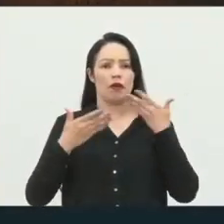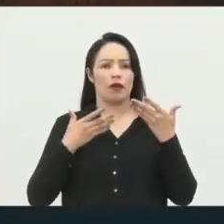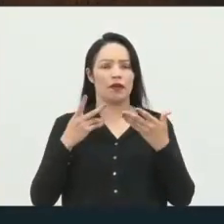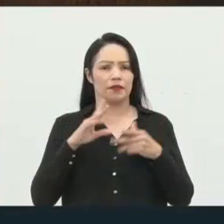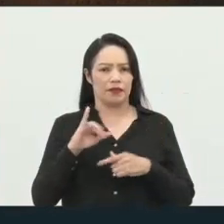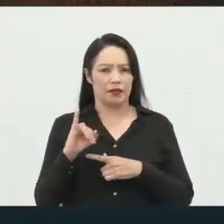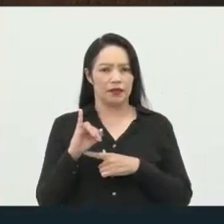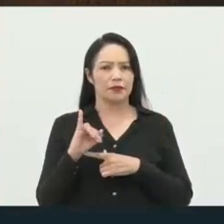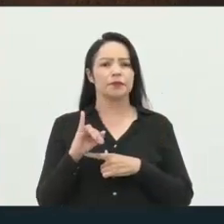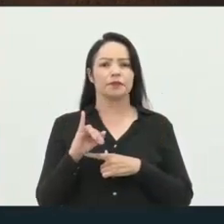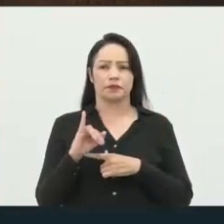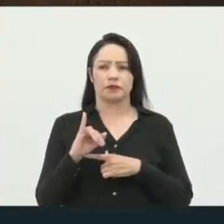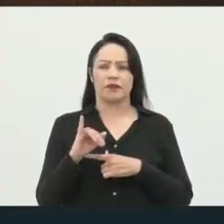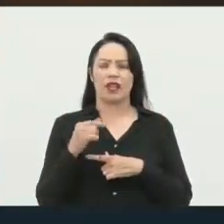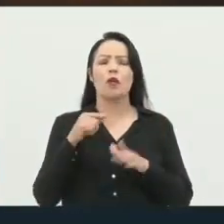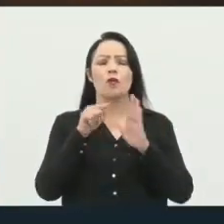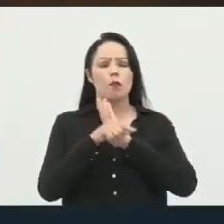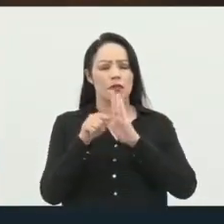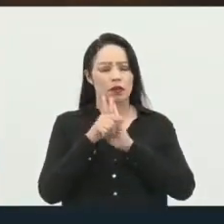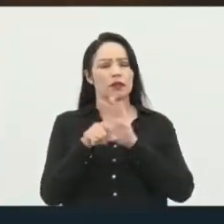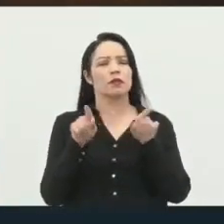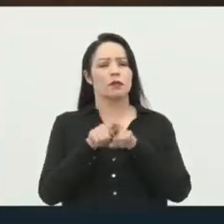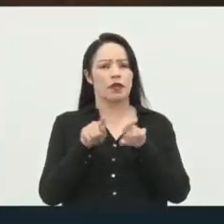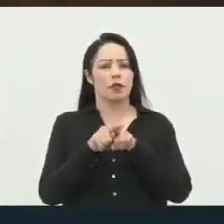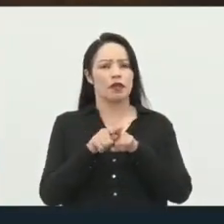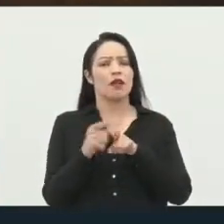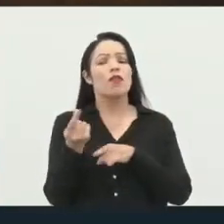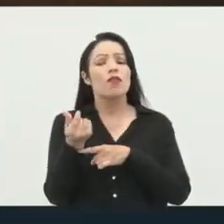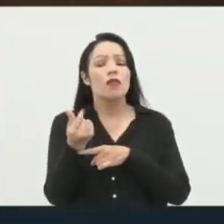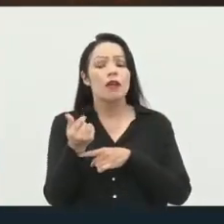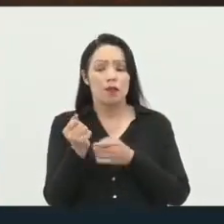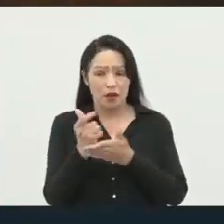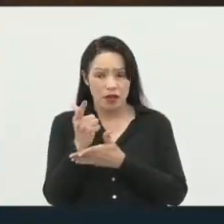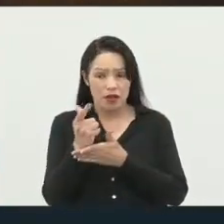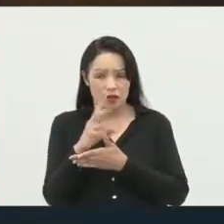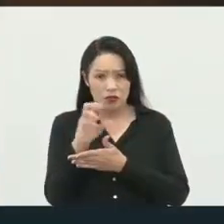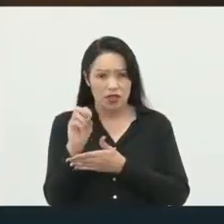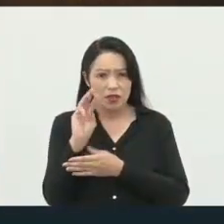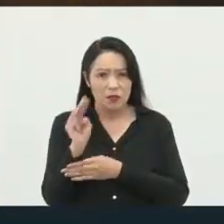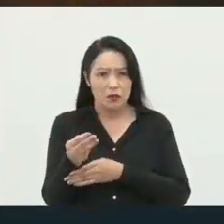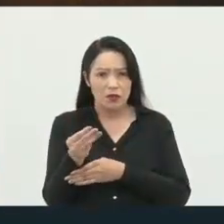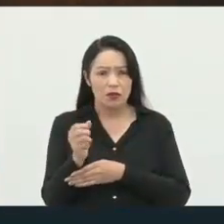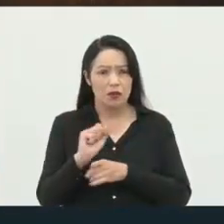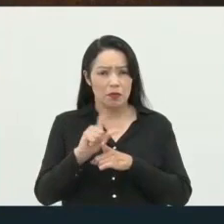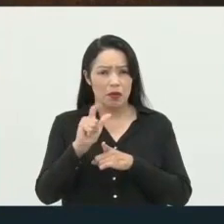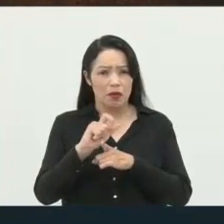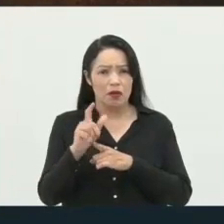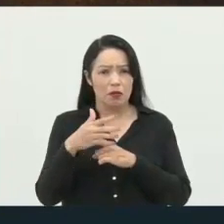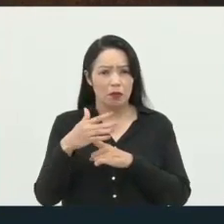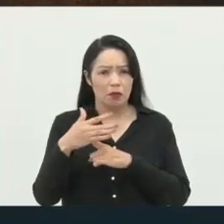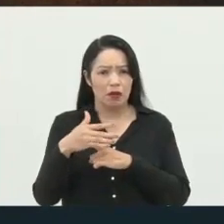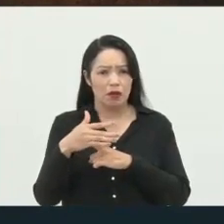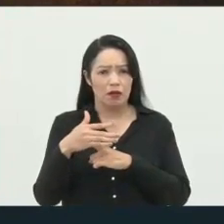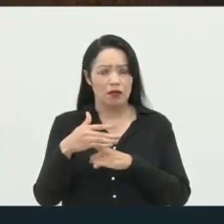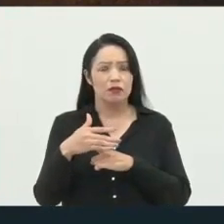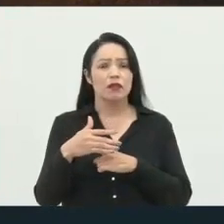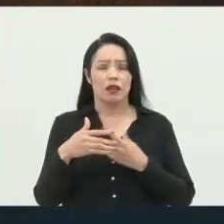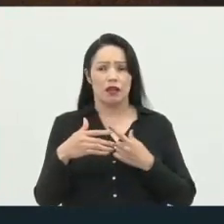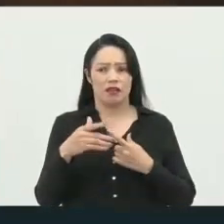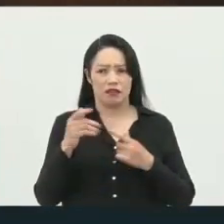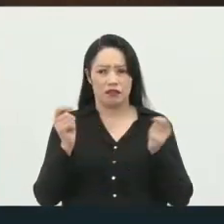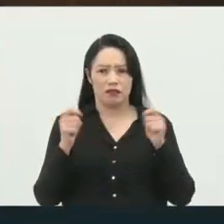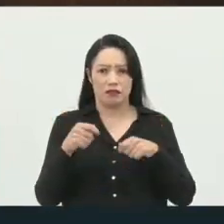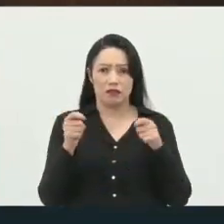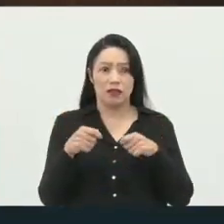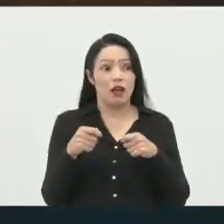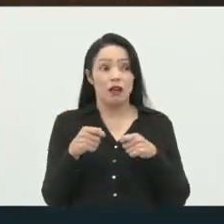e vou questionar também se de repente esse valor tá alugando 50 milhões para alugar equipamento hã se de repente não